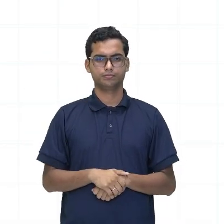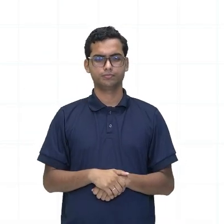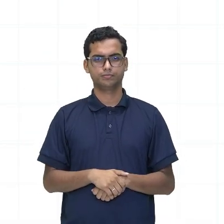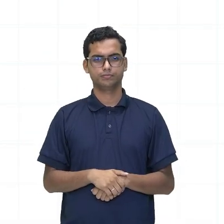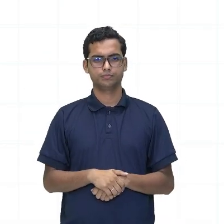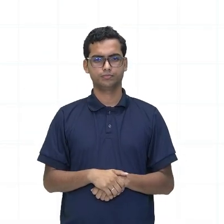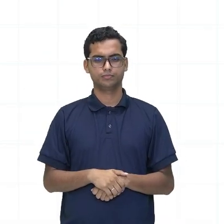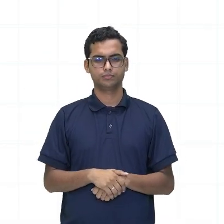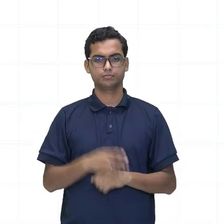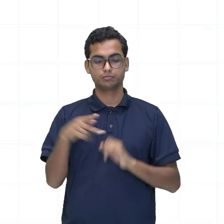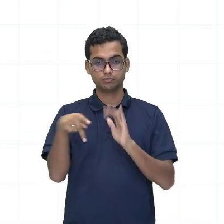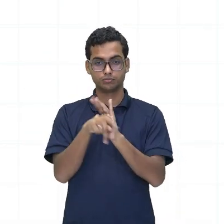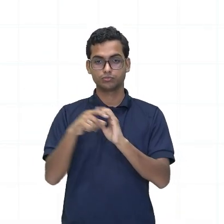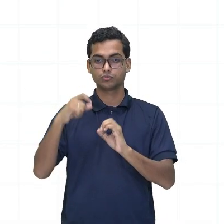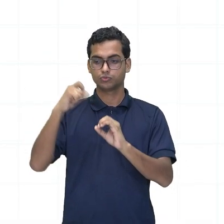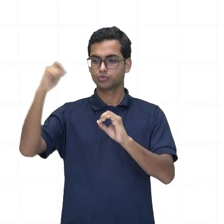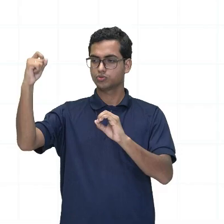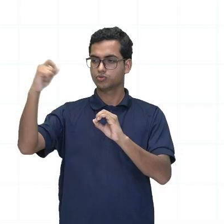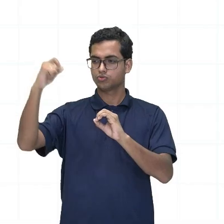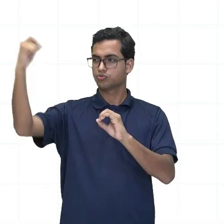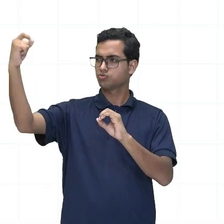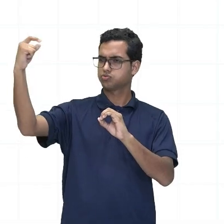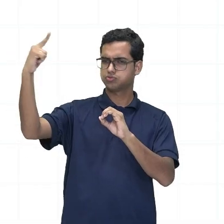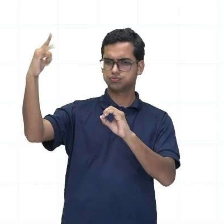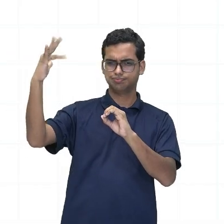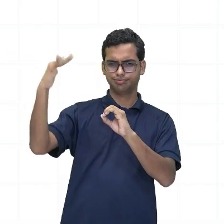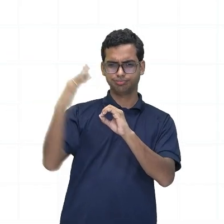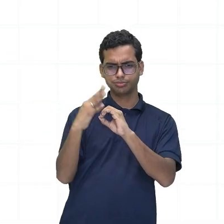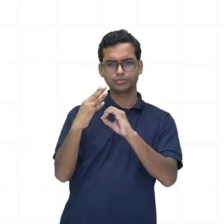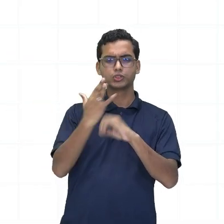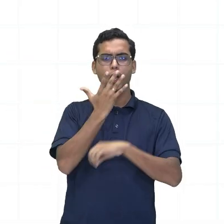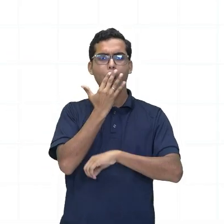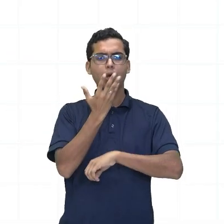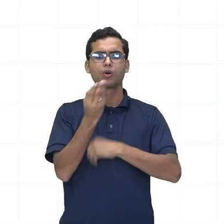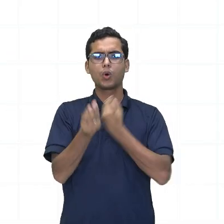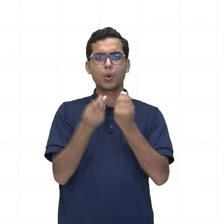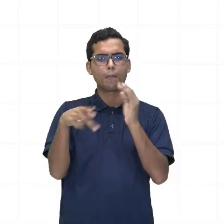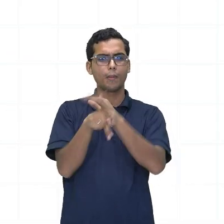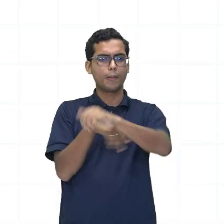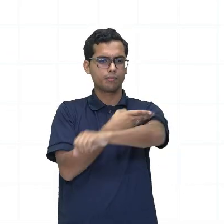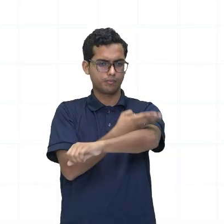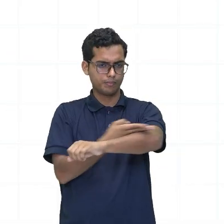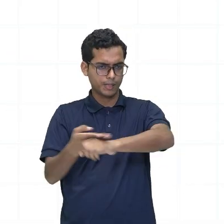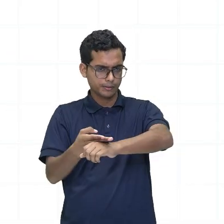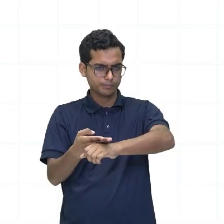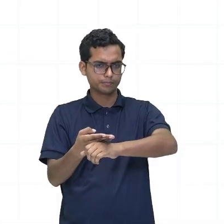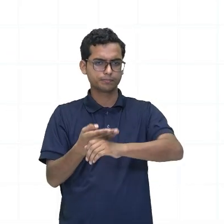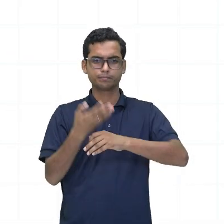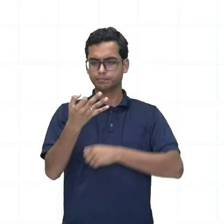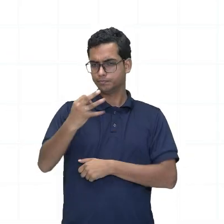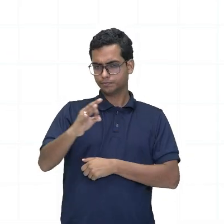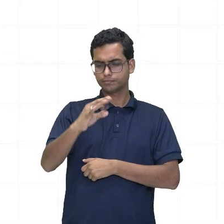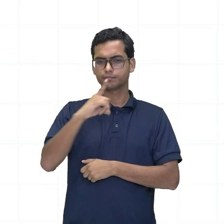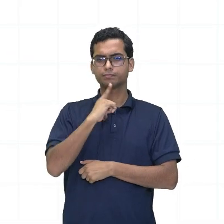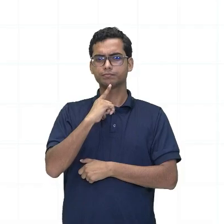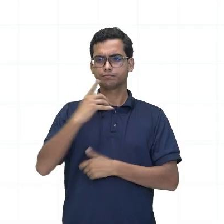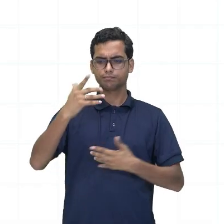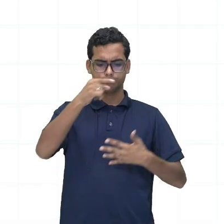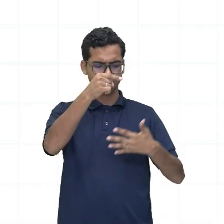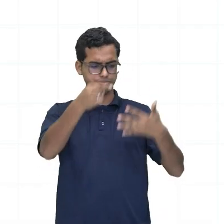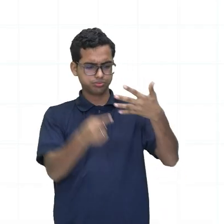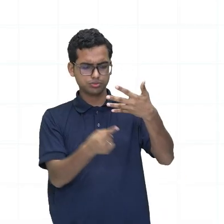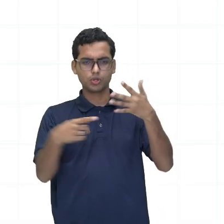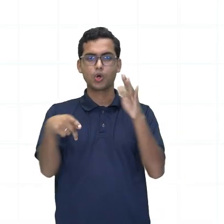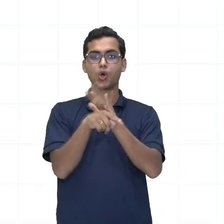a luz solar, ela é branca, certo? Então, com isso, ela possui todas ali